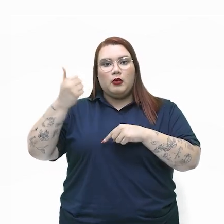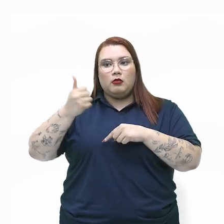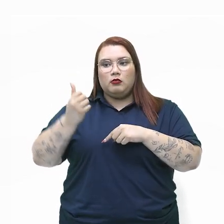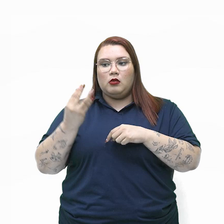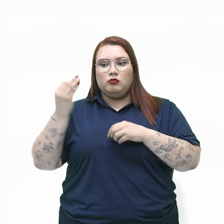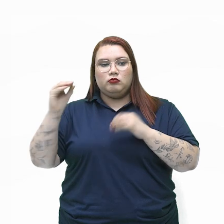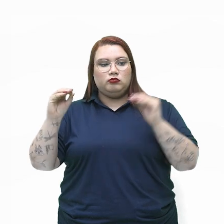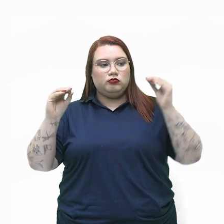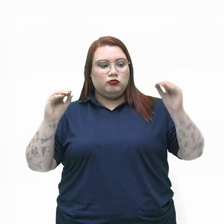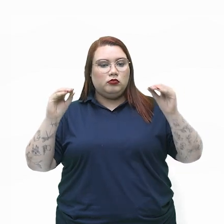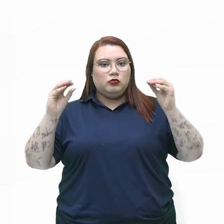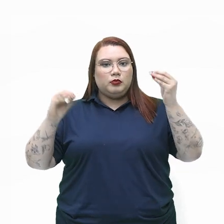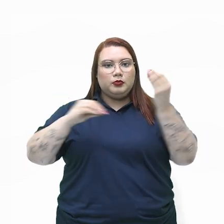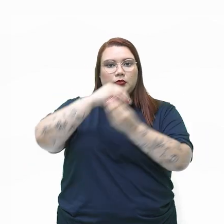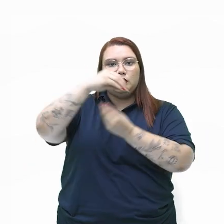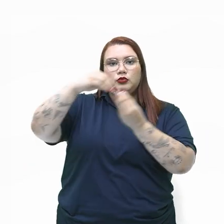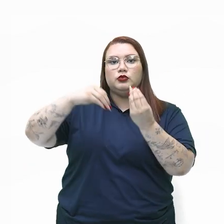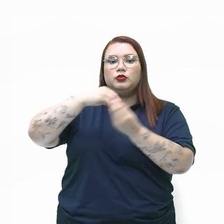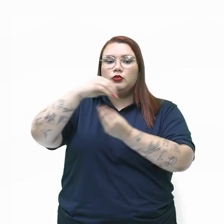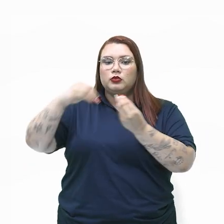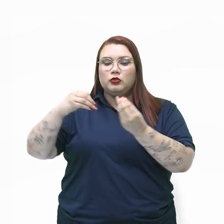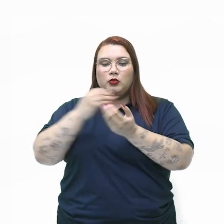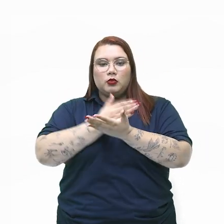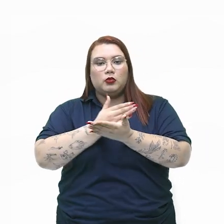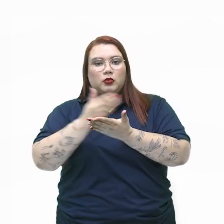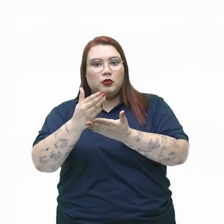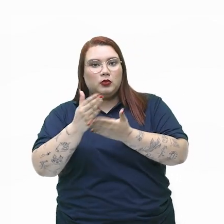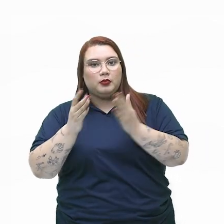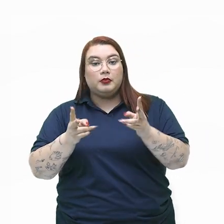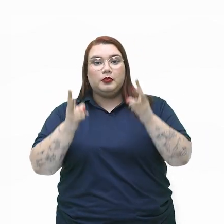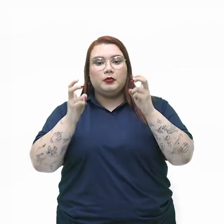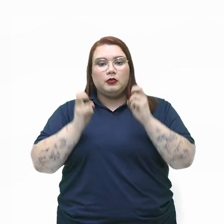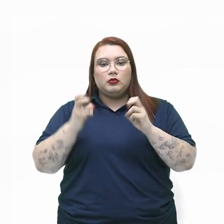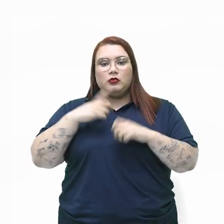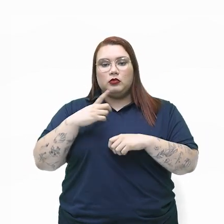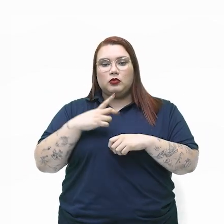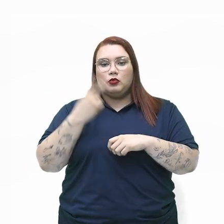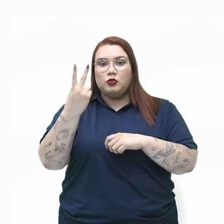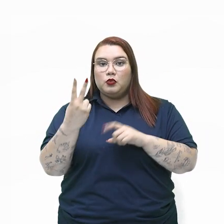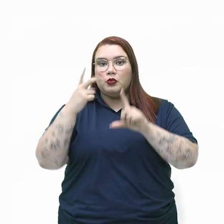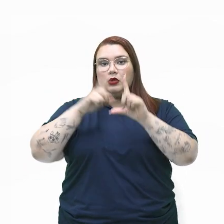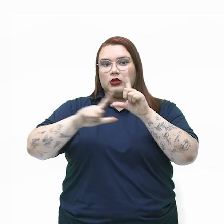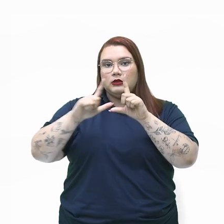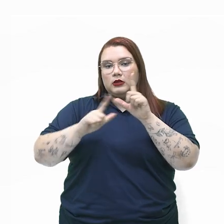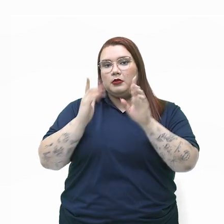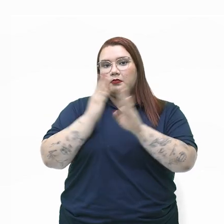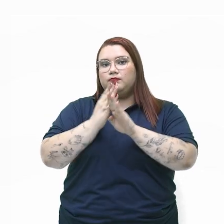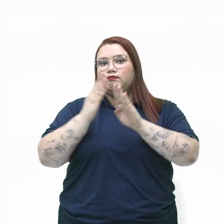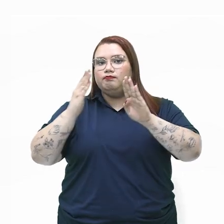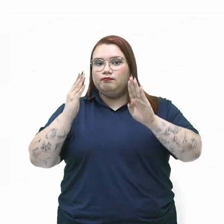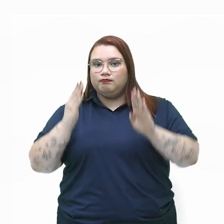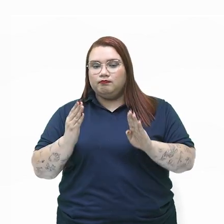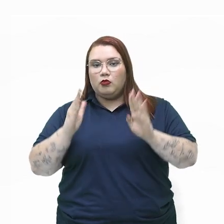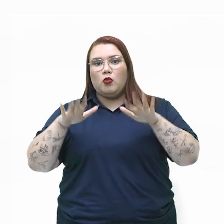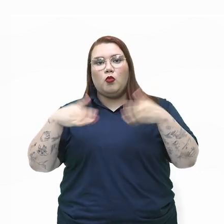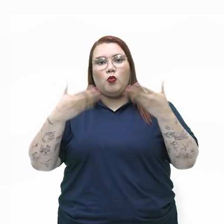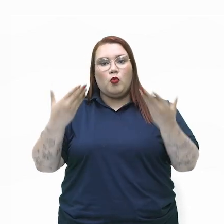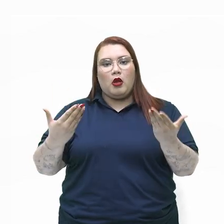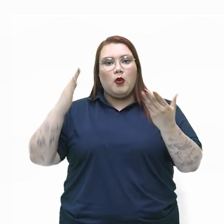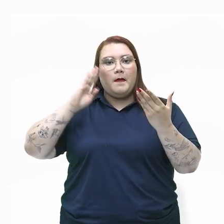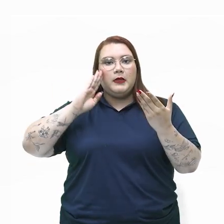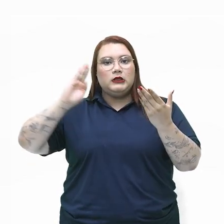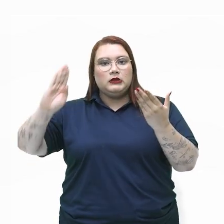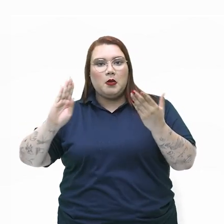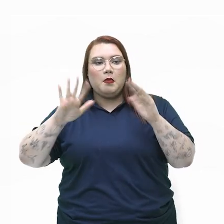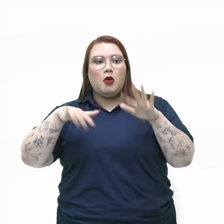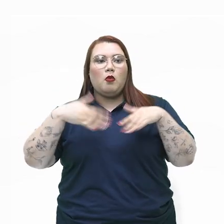realizou o primeiro cruzamento. E aqui a gente começa a observar 2 letrinhas para identificar o que é dominante e o